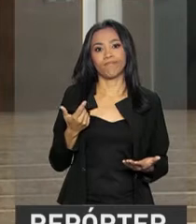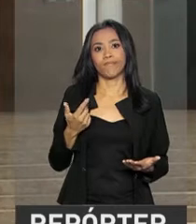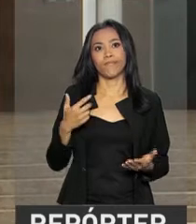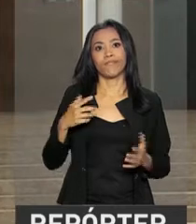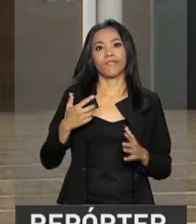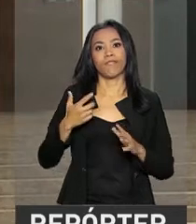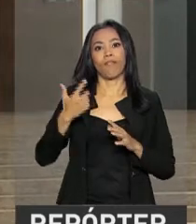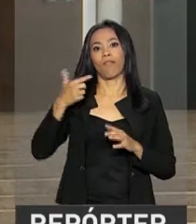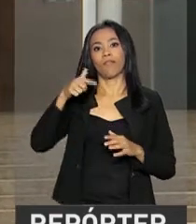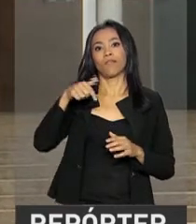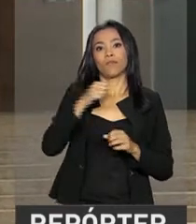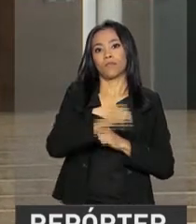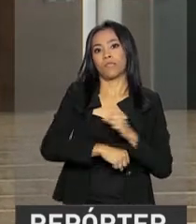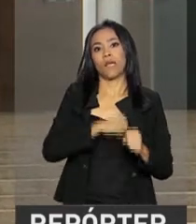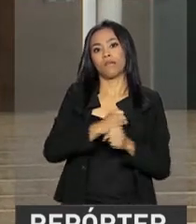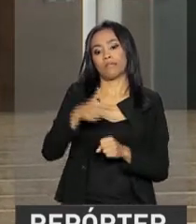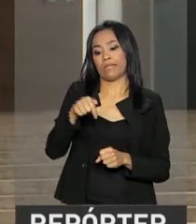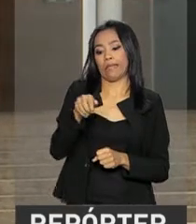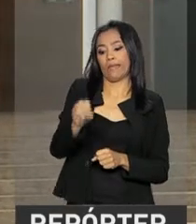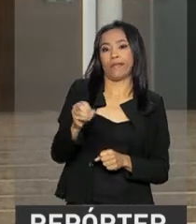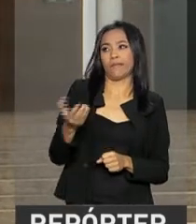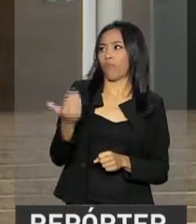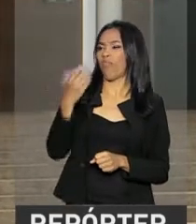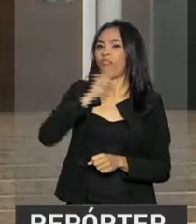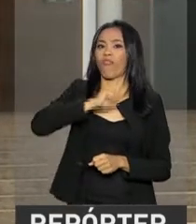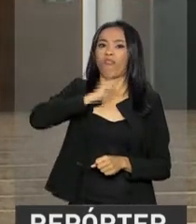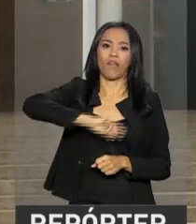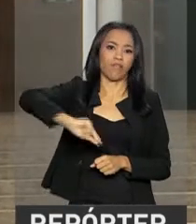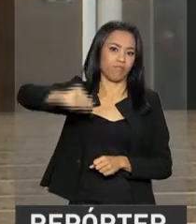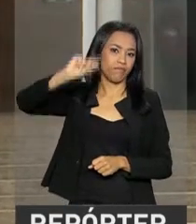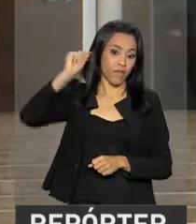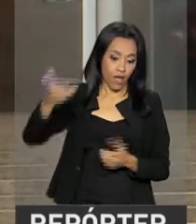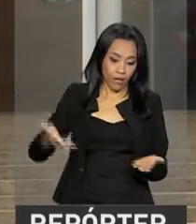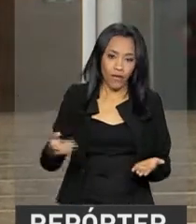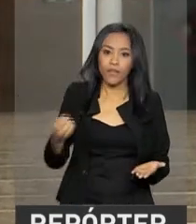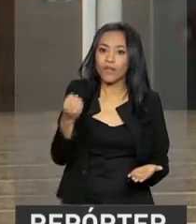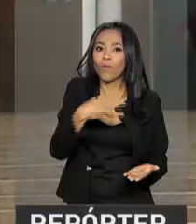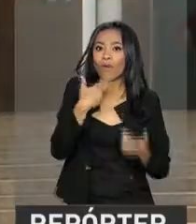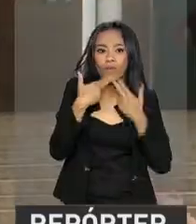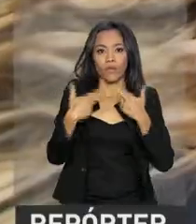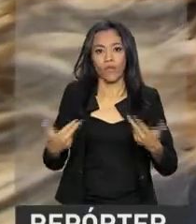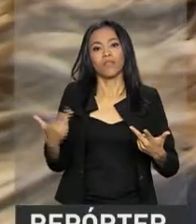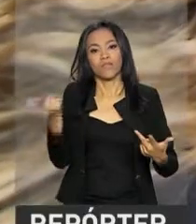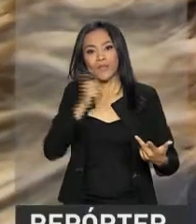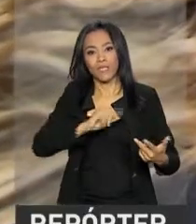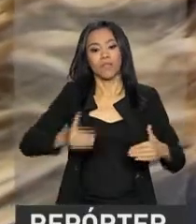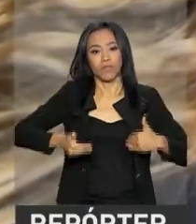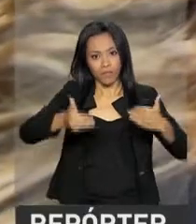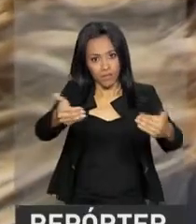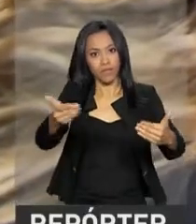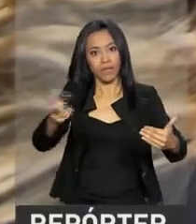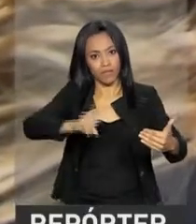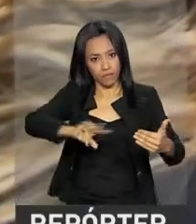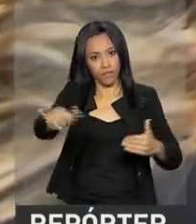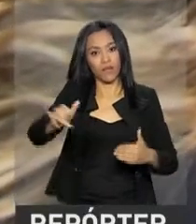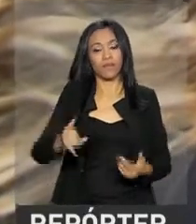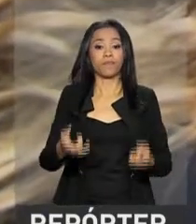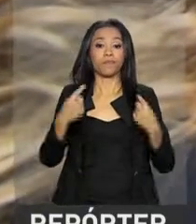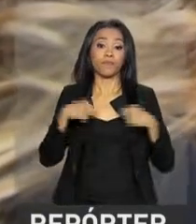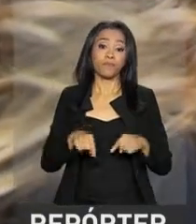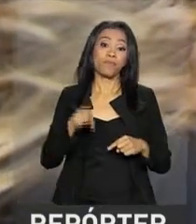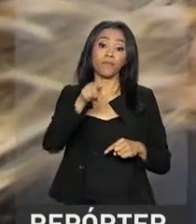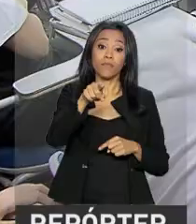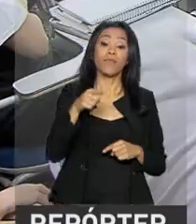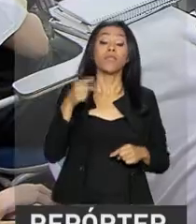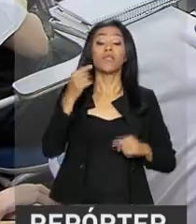de 70 e agora problema disse uma coisa nova sasha que vai ser uma grande oportunidade de a gente avança o site a base vai flexibilizar o ensino médio